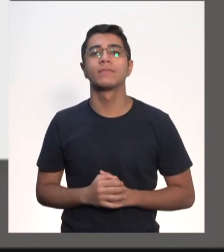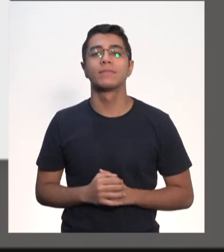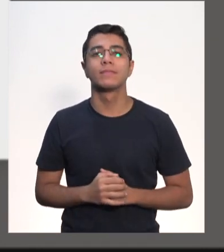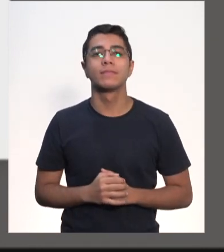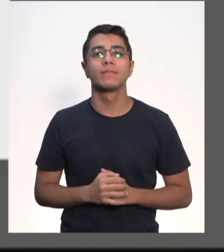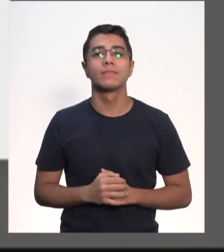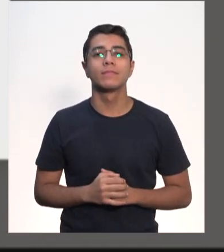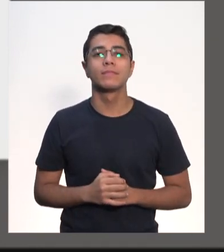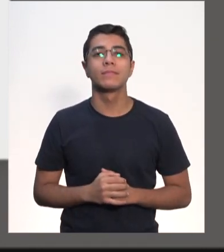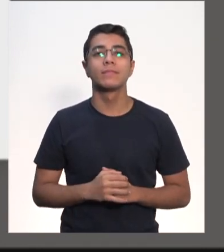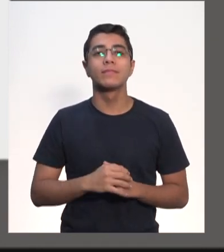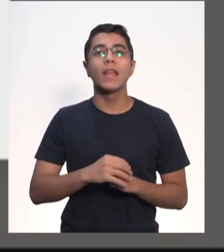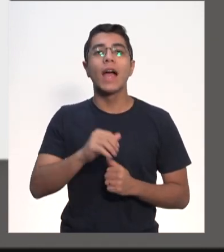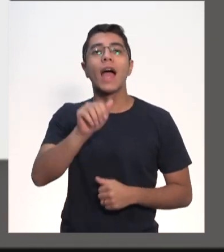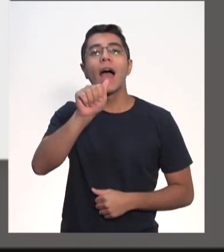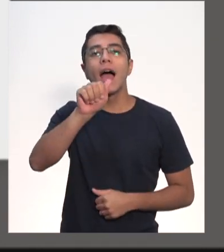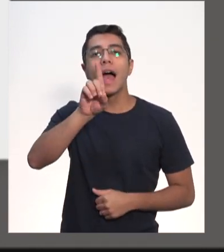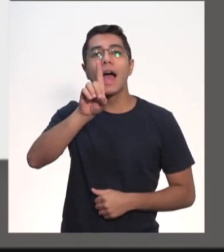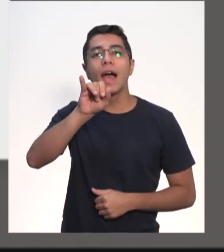E clique em Adicionar.